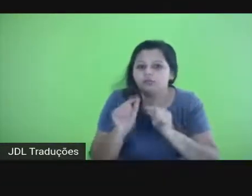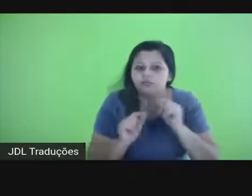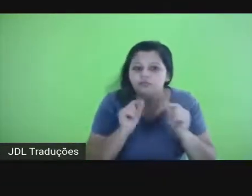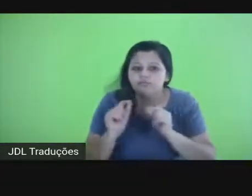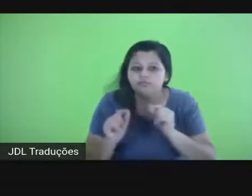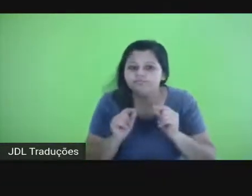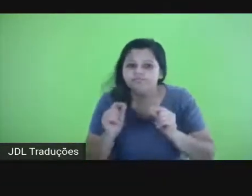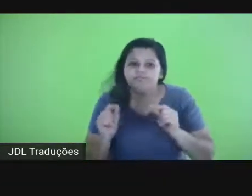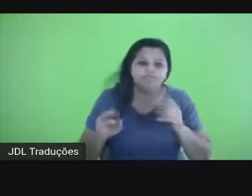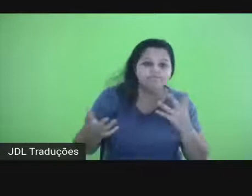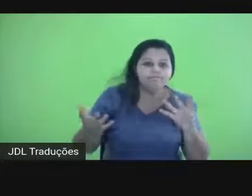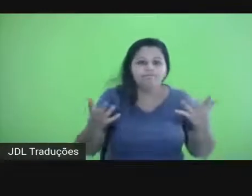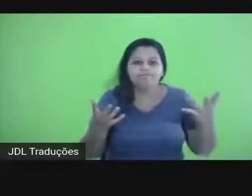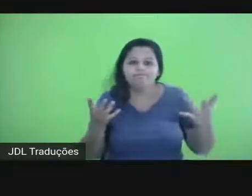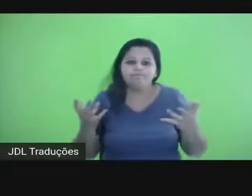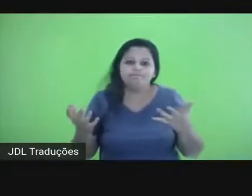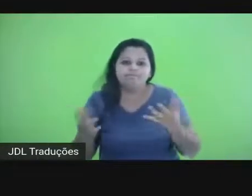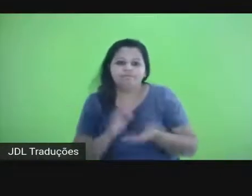inventaram